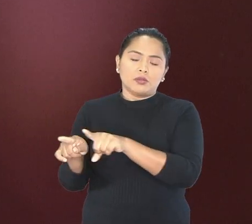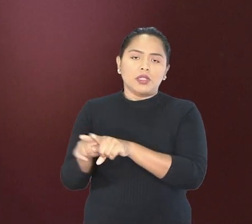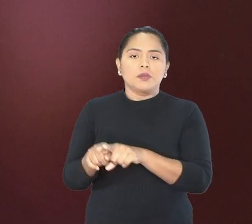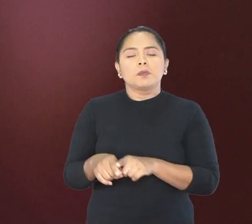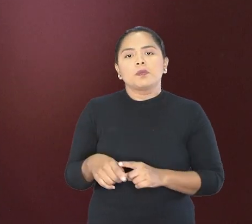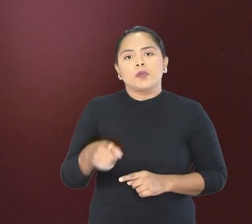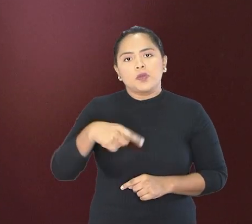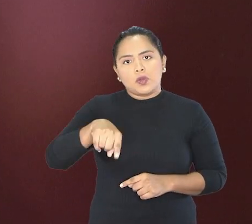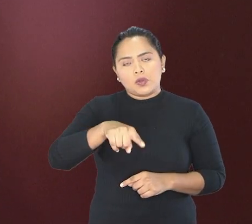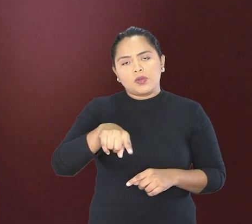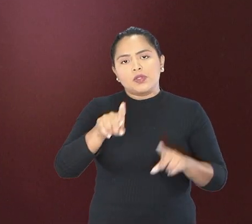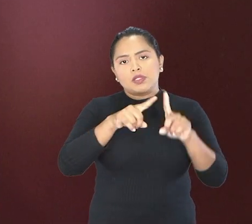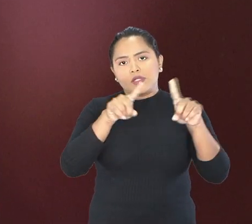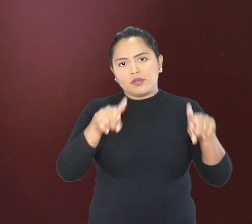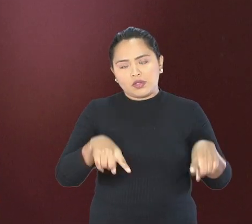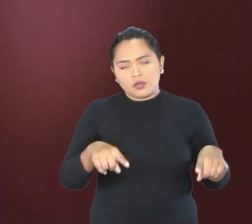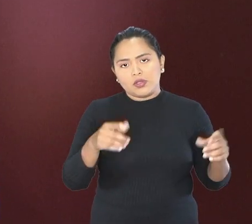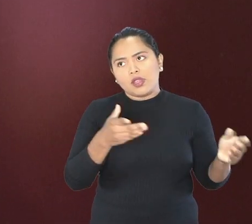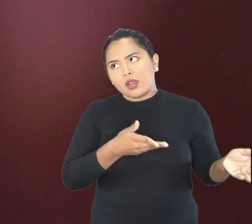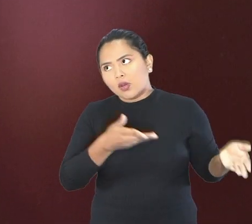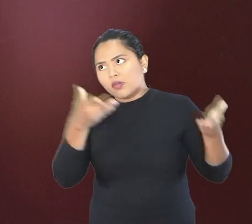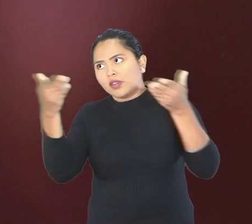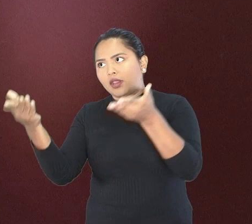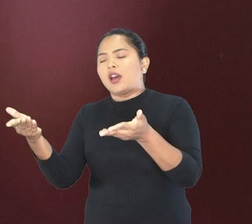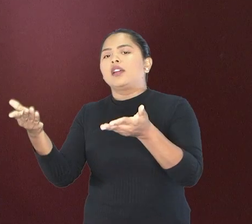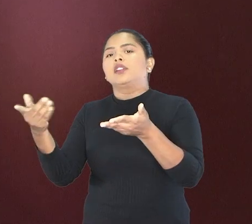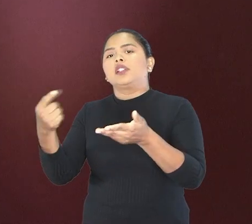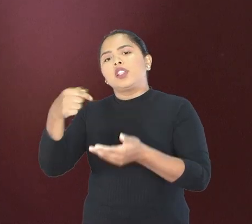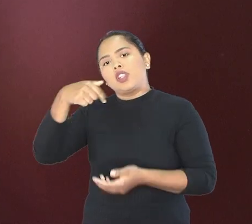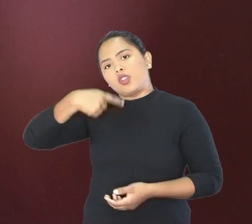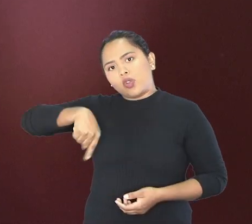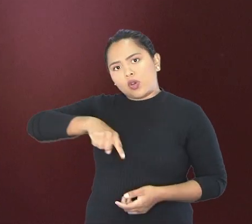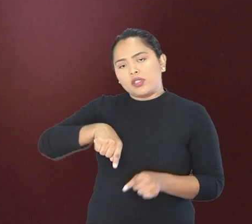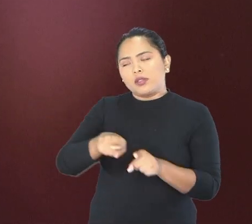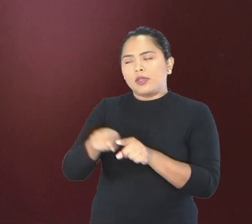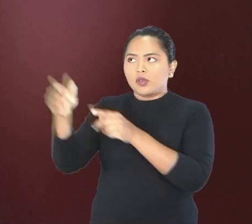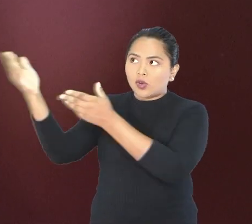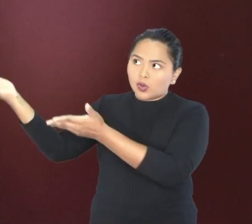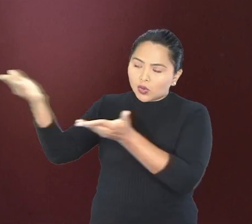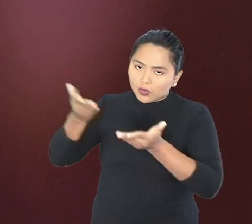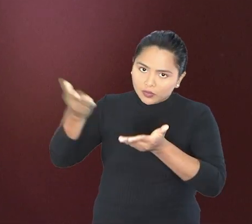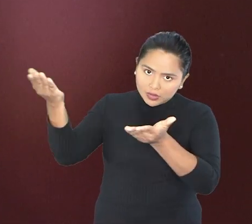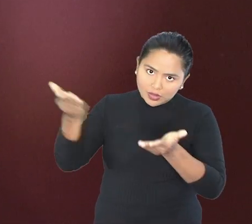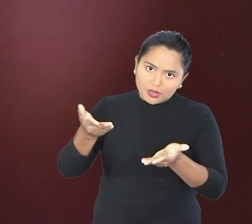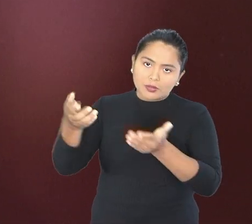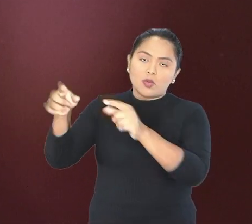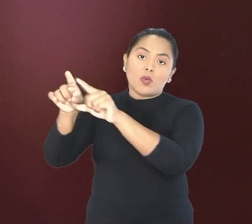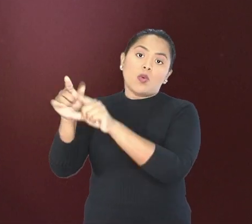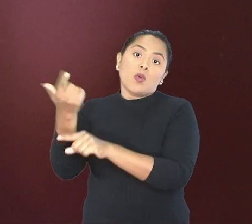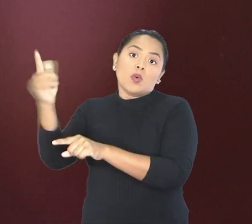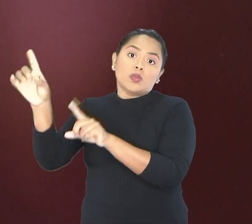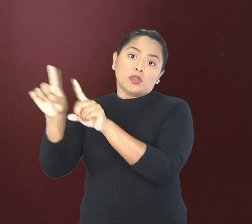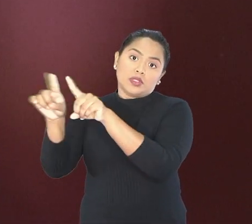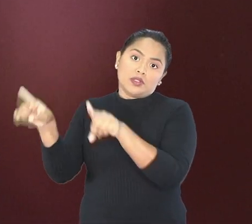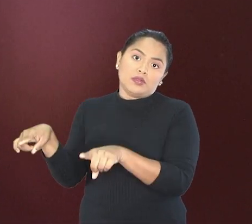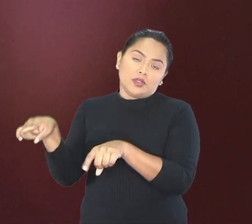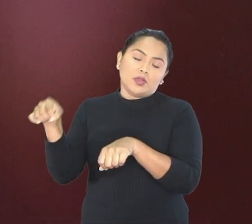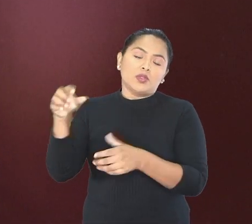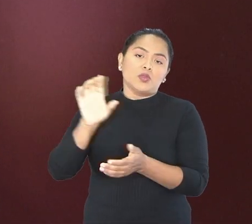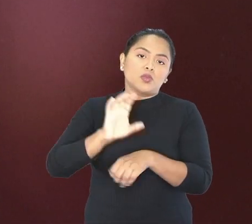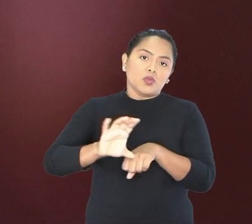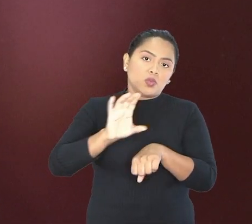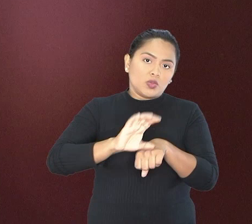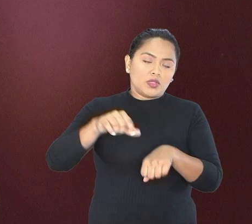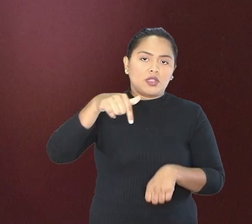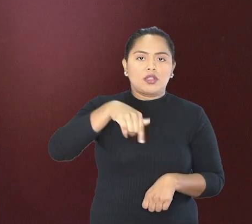cursos que são oferecidos por esses órgãos, e nós também convidamos servidores de outras unidades para fazer cursos com a gente. Então, nós